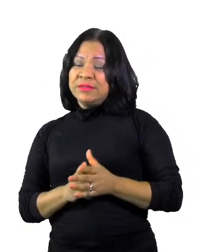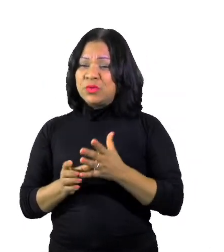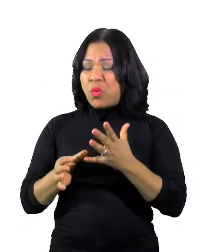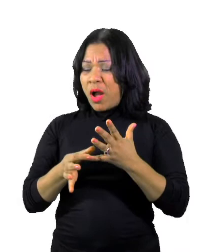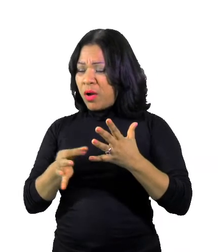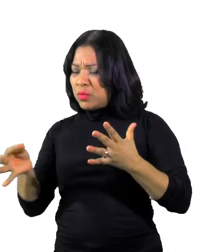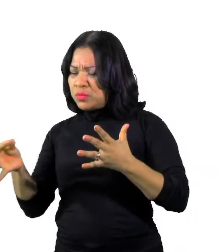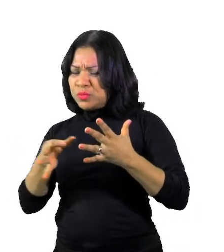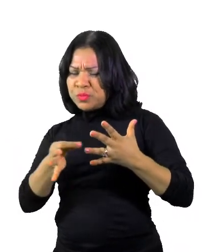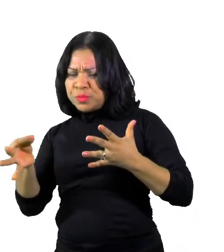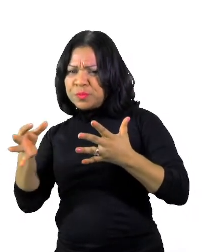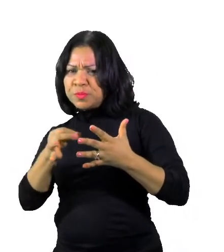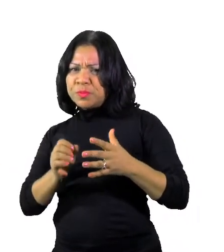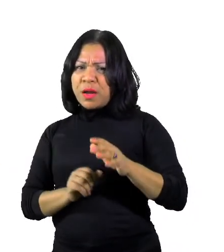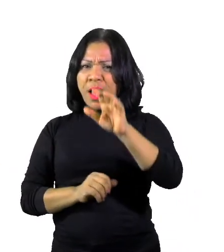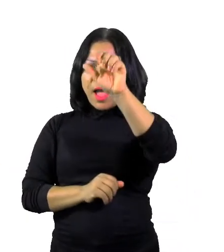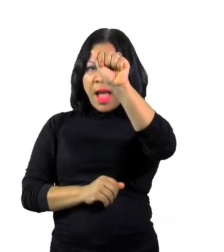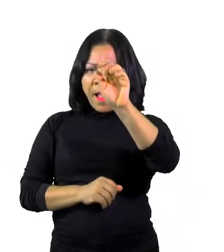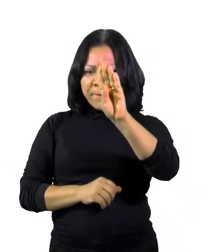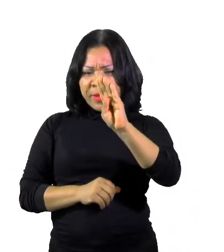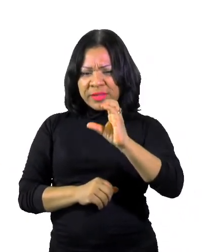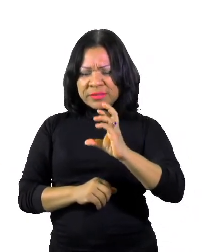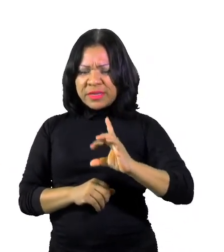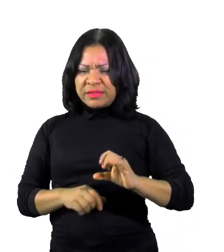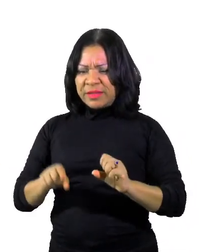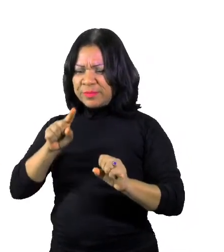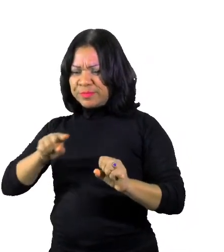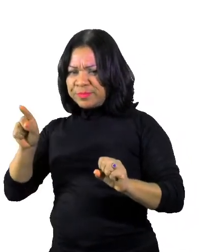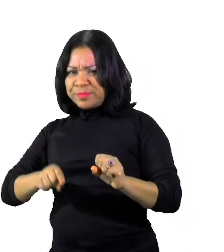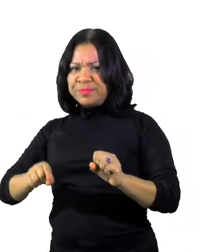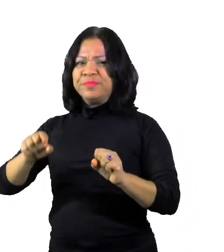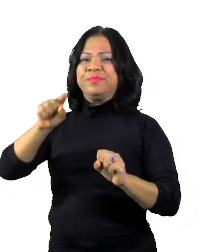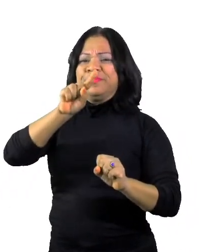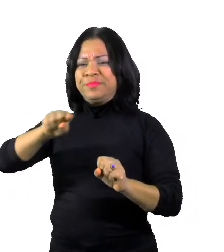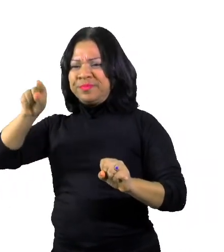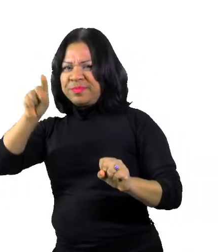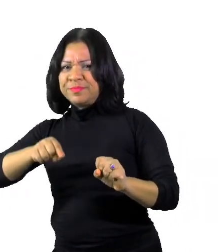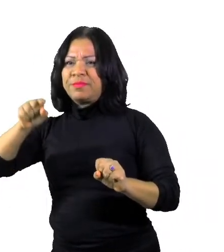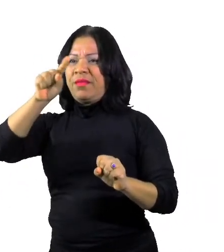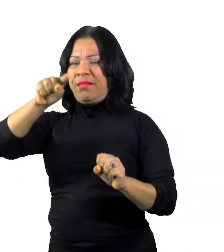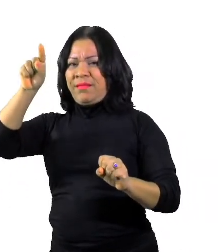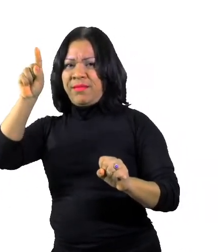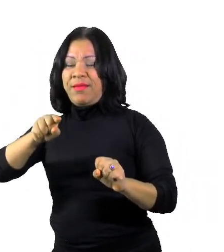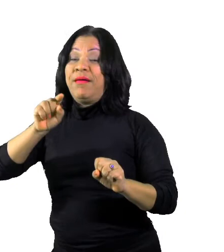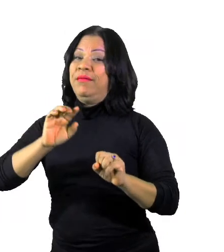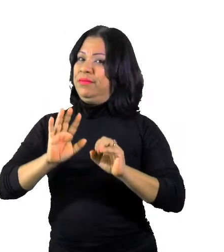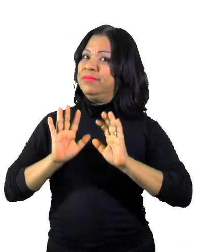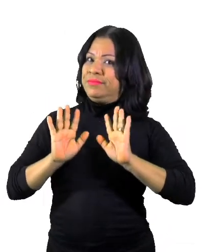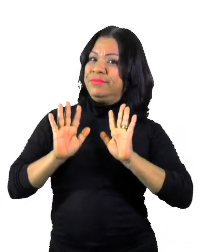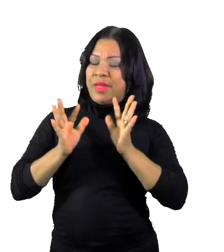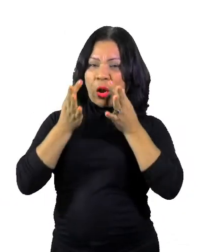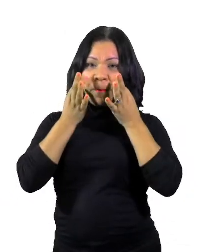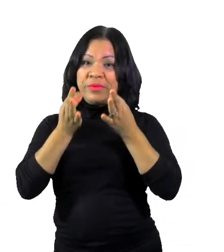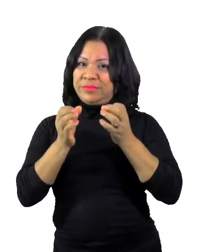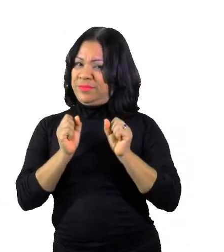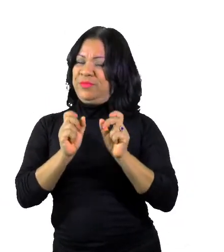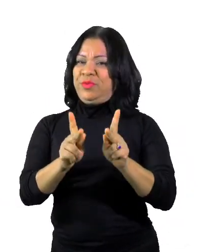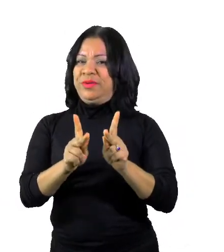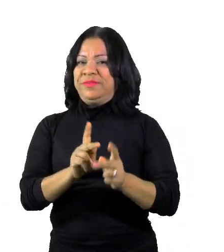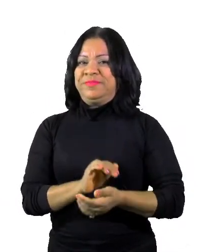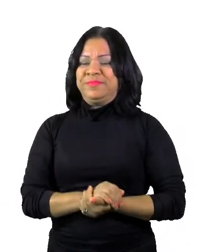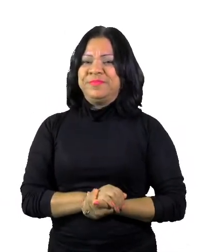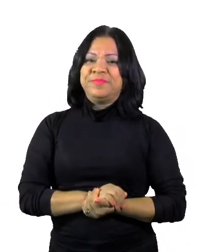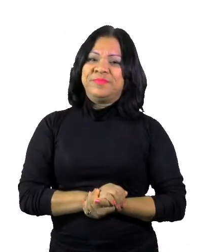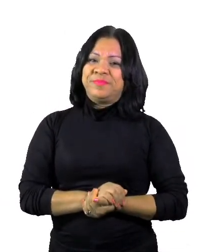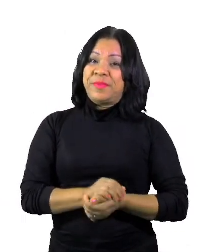que menos tem a ver com a questão e já elimina ela, ok? Porque